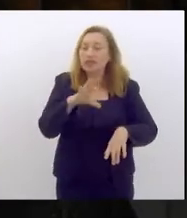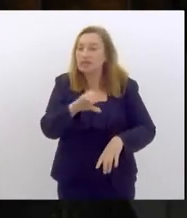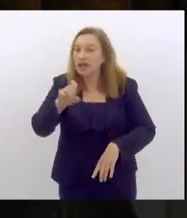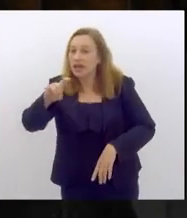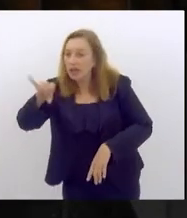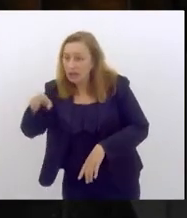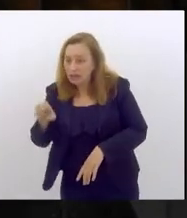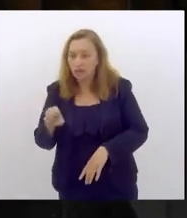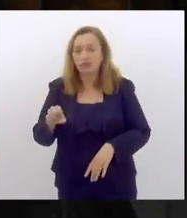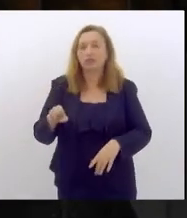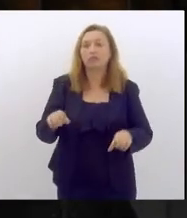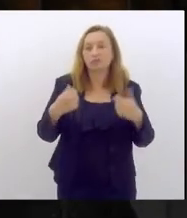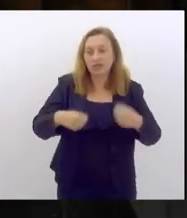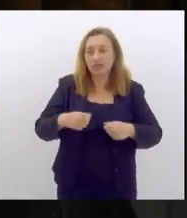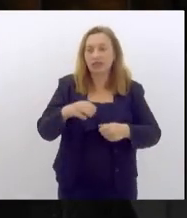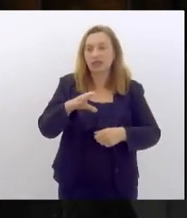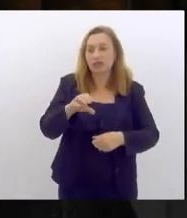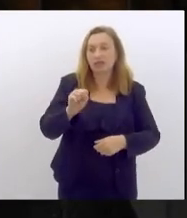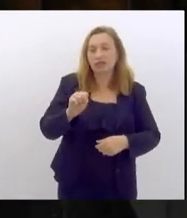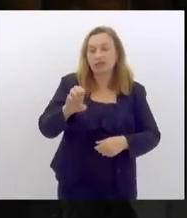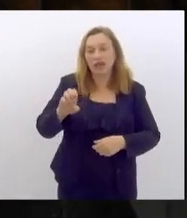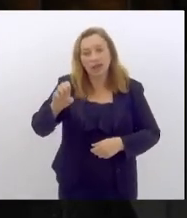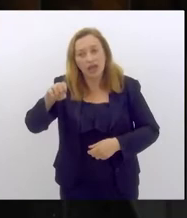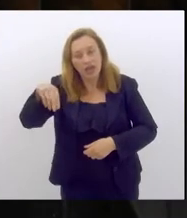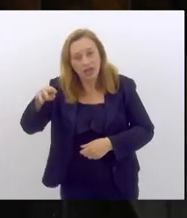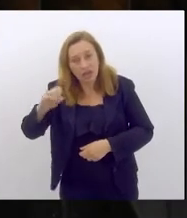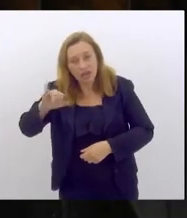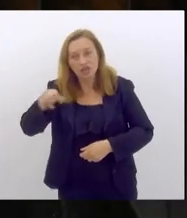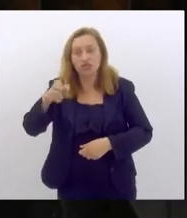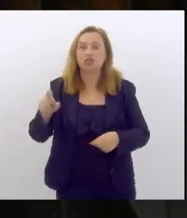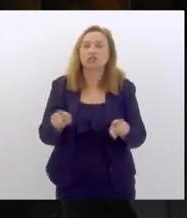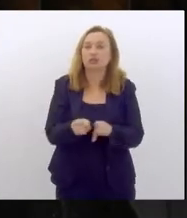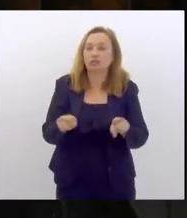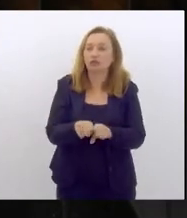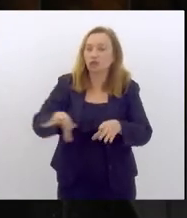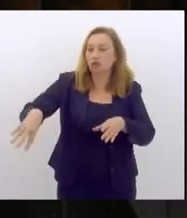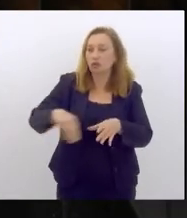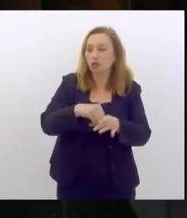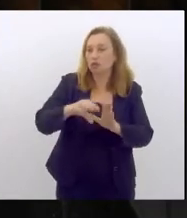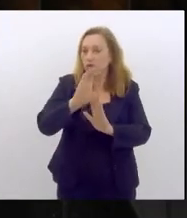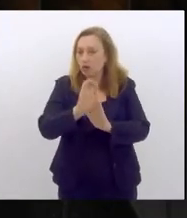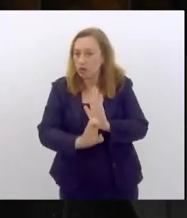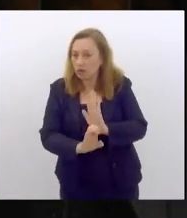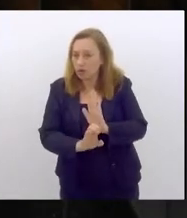Tem que ter o SAERJ aqui também. E eu também incluí uma emenda de